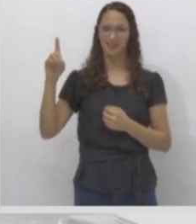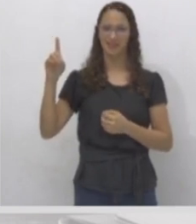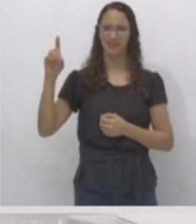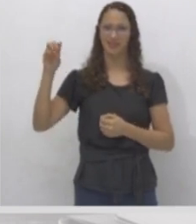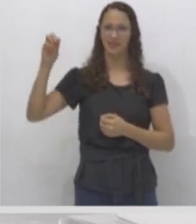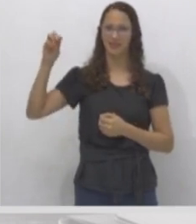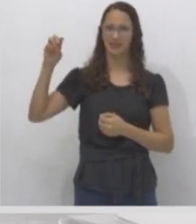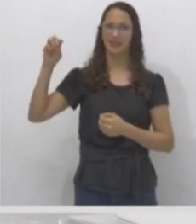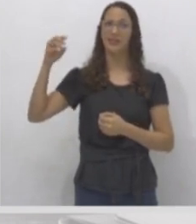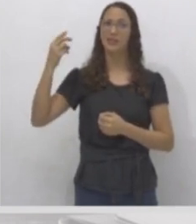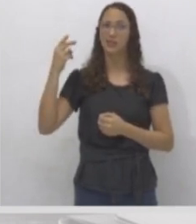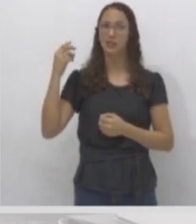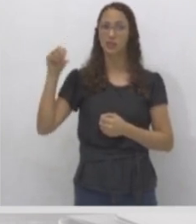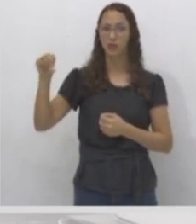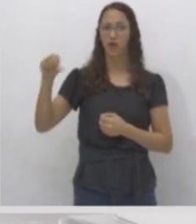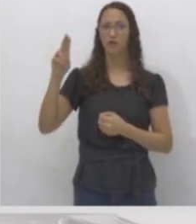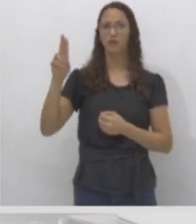milhão,